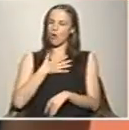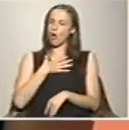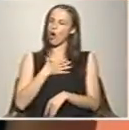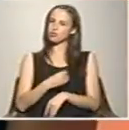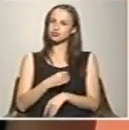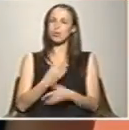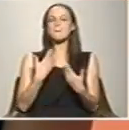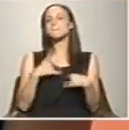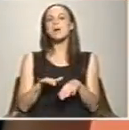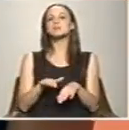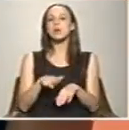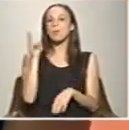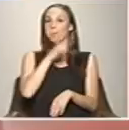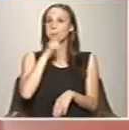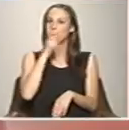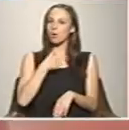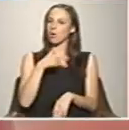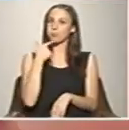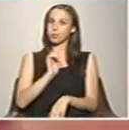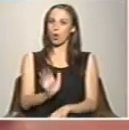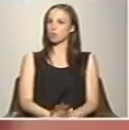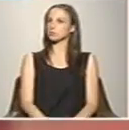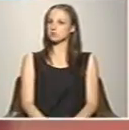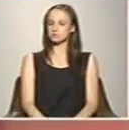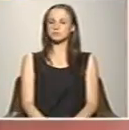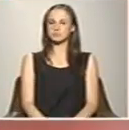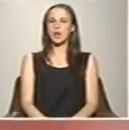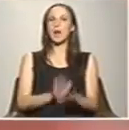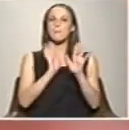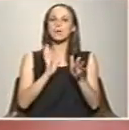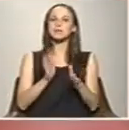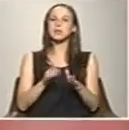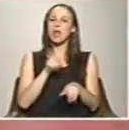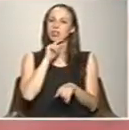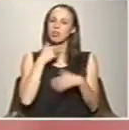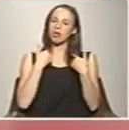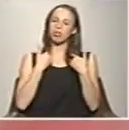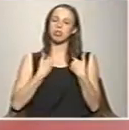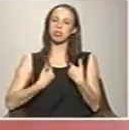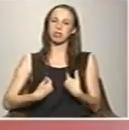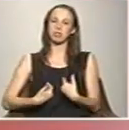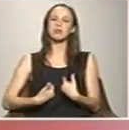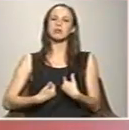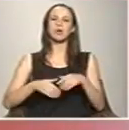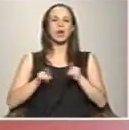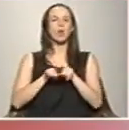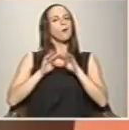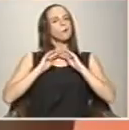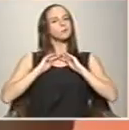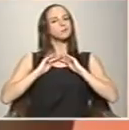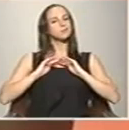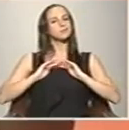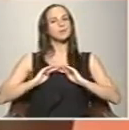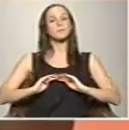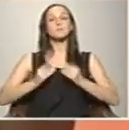não pode ser demasiado puxada. Tem que ser uma coisa que nos relaxe, que nos descontraia, mas ao